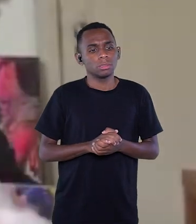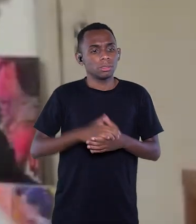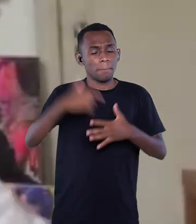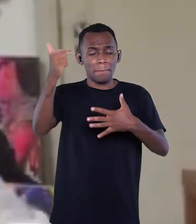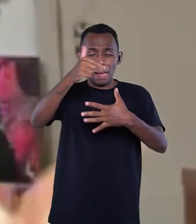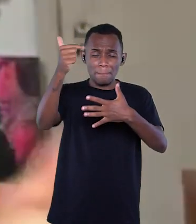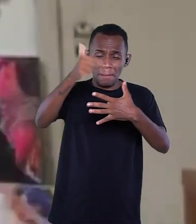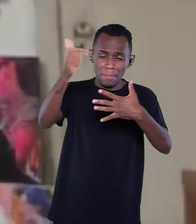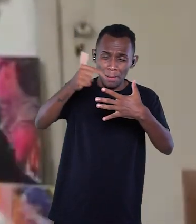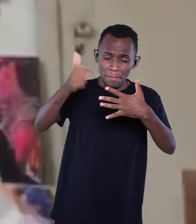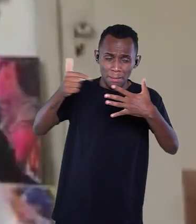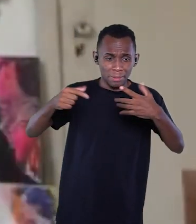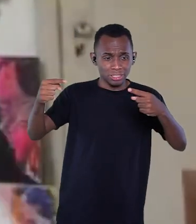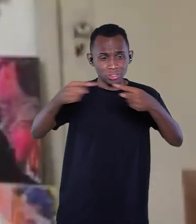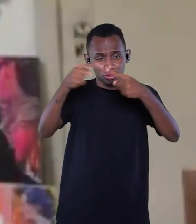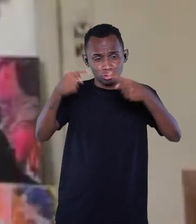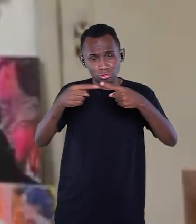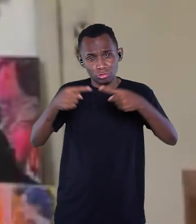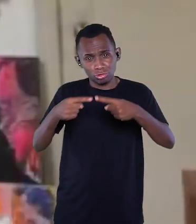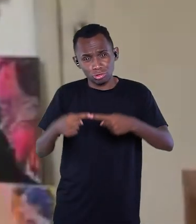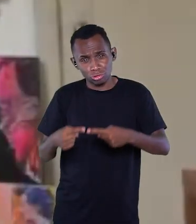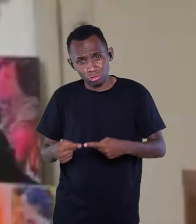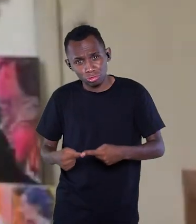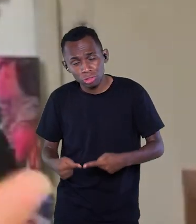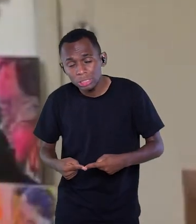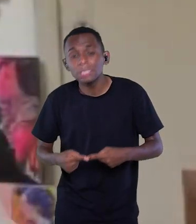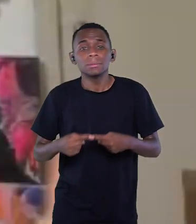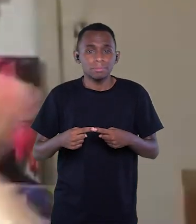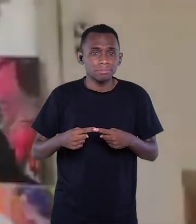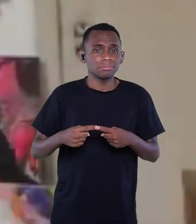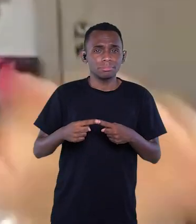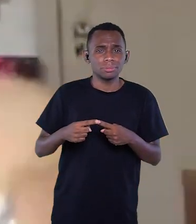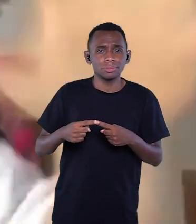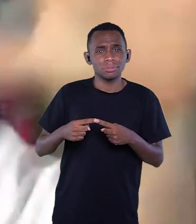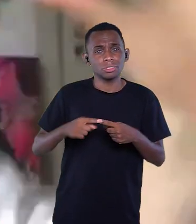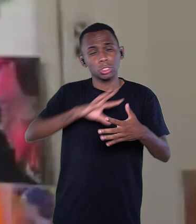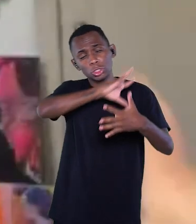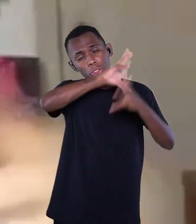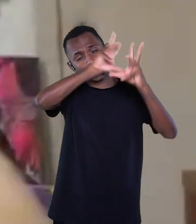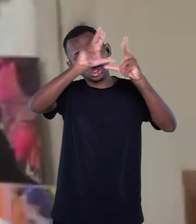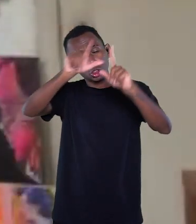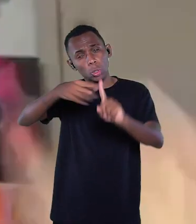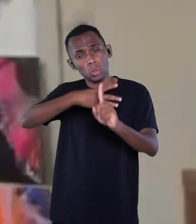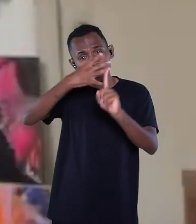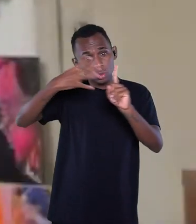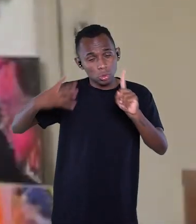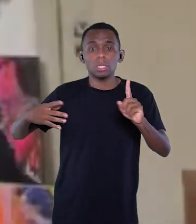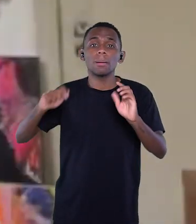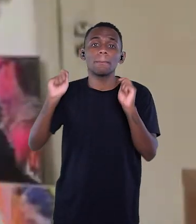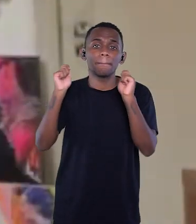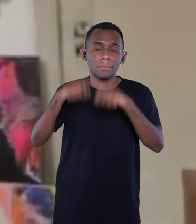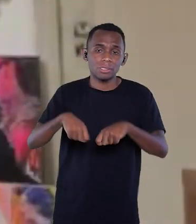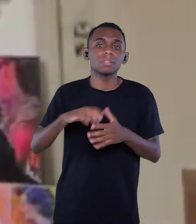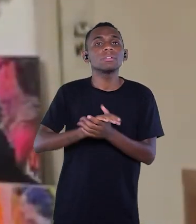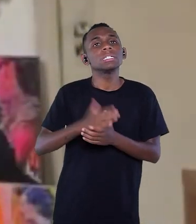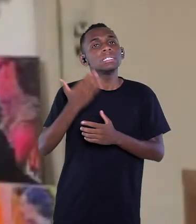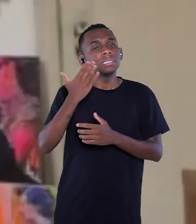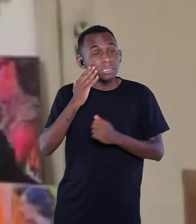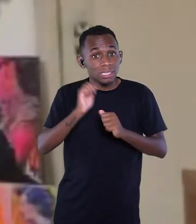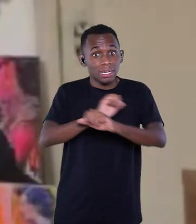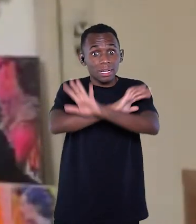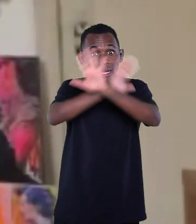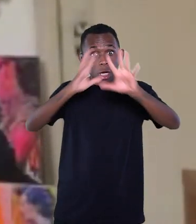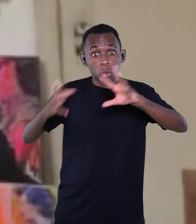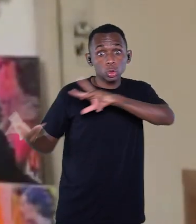tríbades, bissexuais, sabe? Mulheres heterossexuais, todo mundo. Eu acho que tem esse entendimento de um